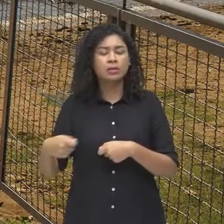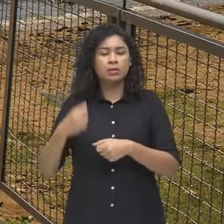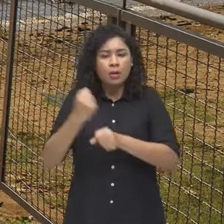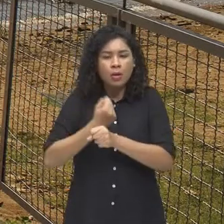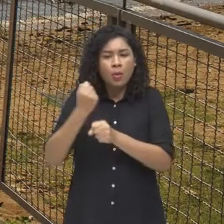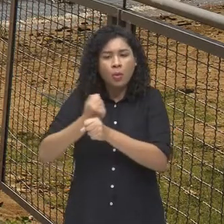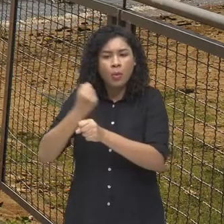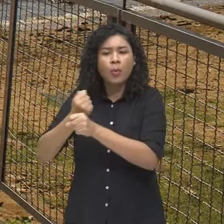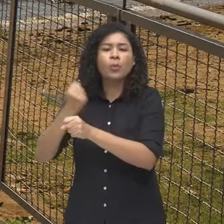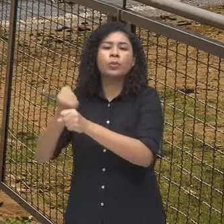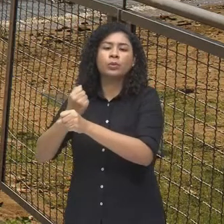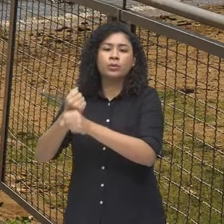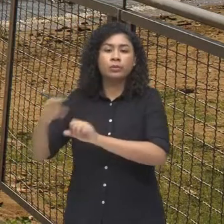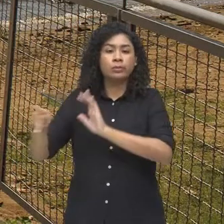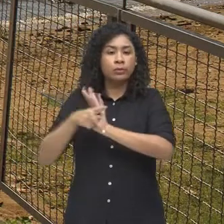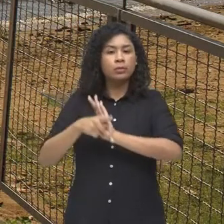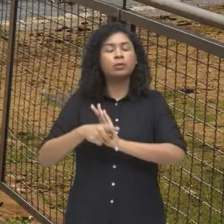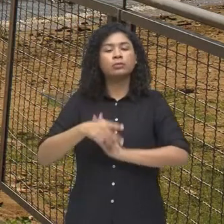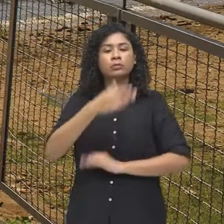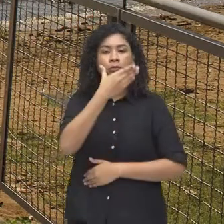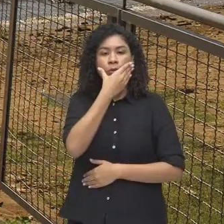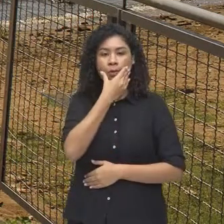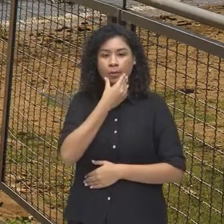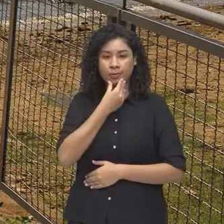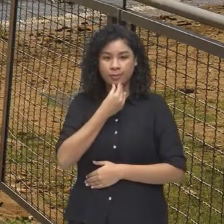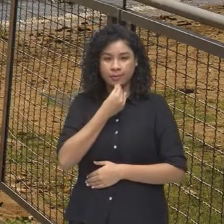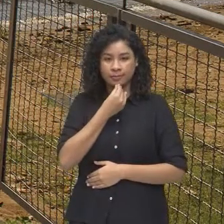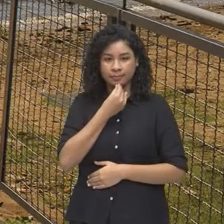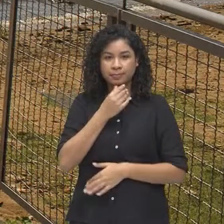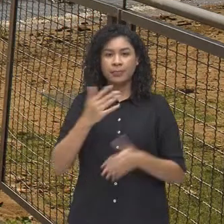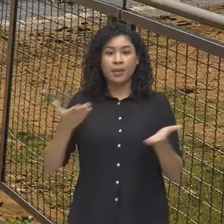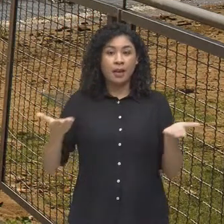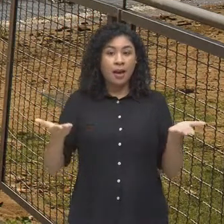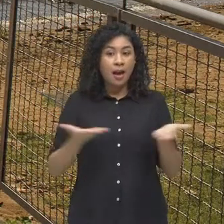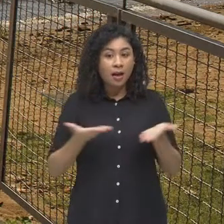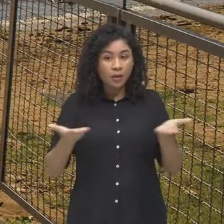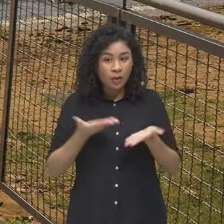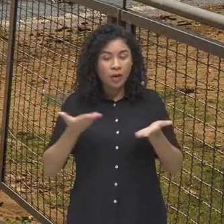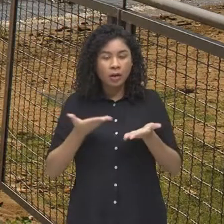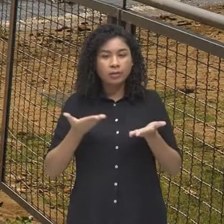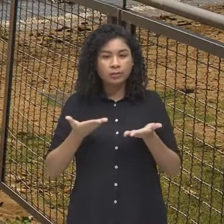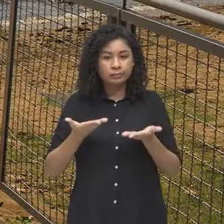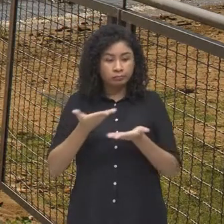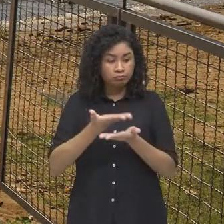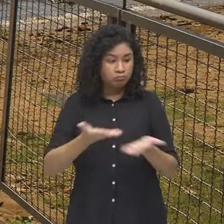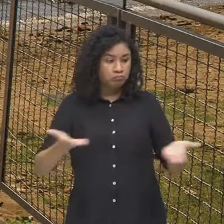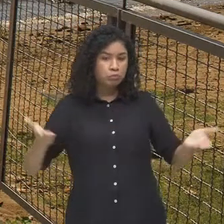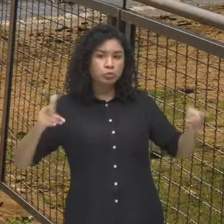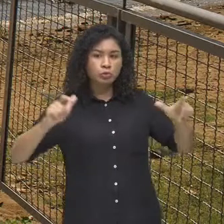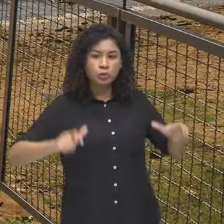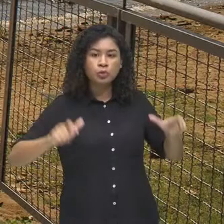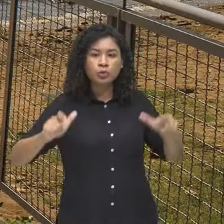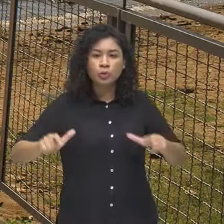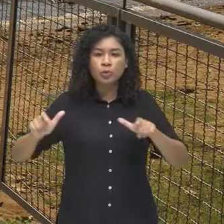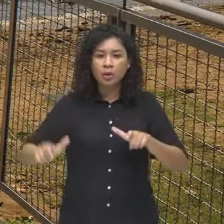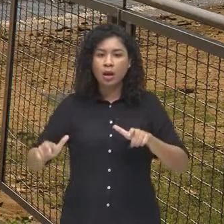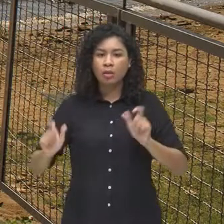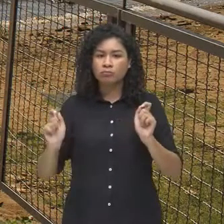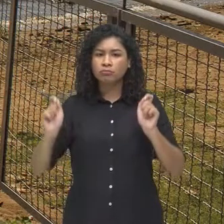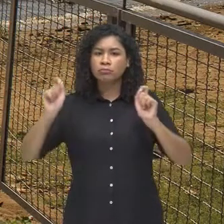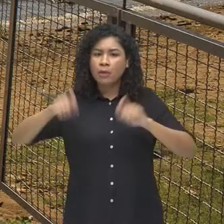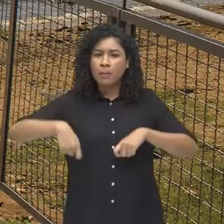construção humana. Né? Esta ponte agora, nesse momento, ela é parte de uma conexão com o